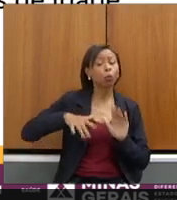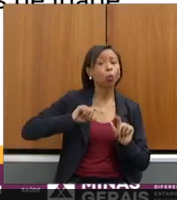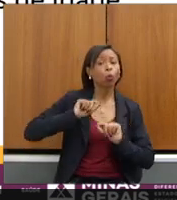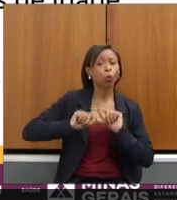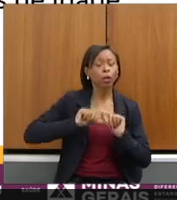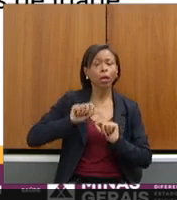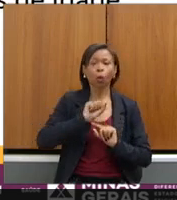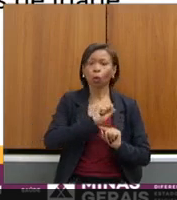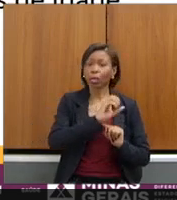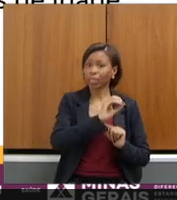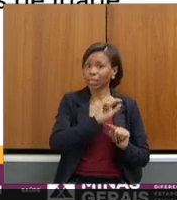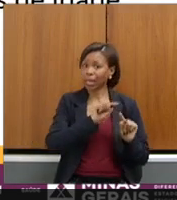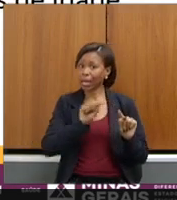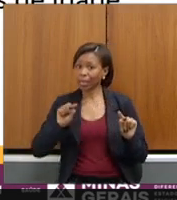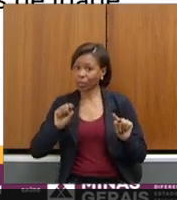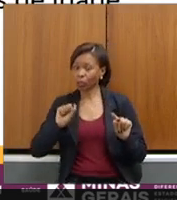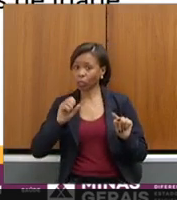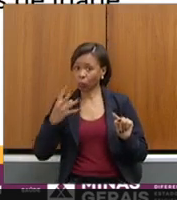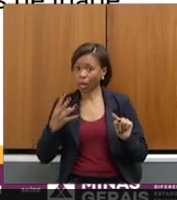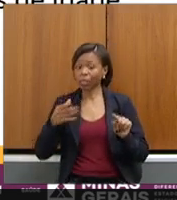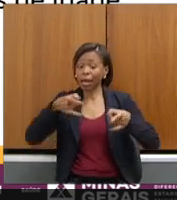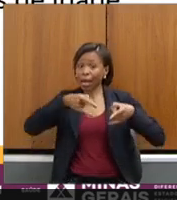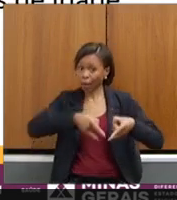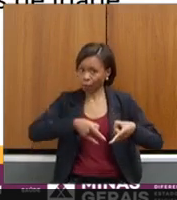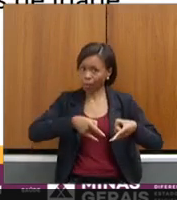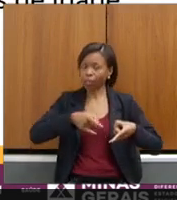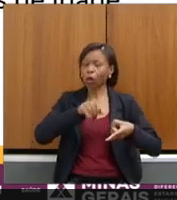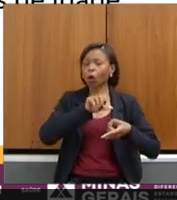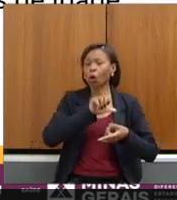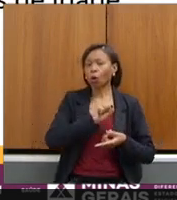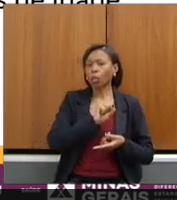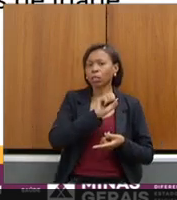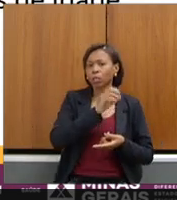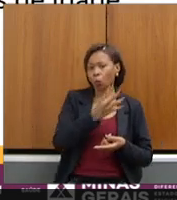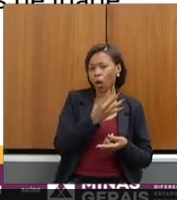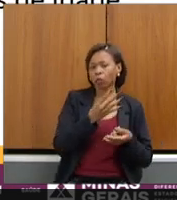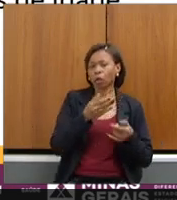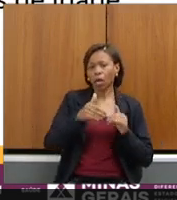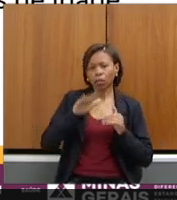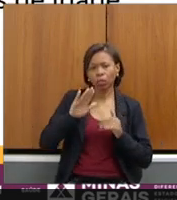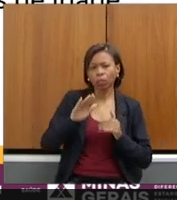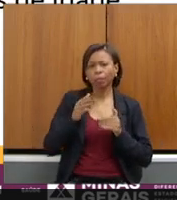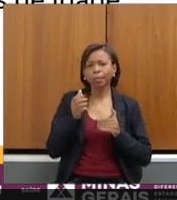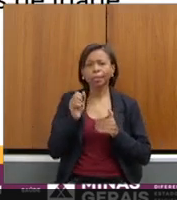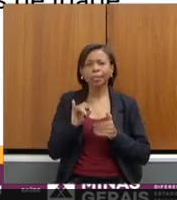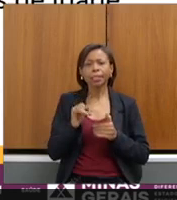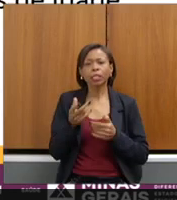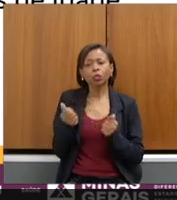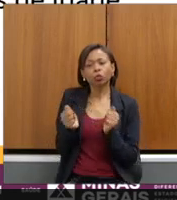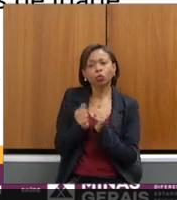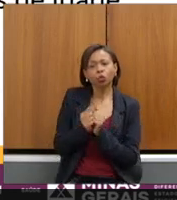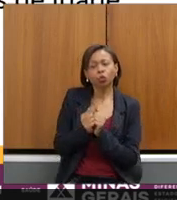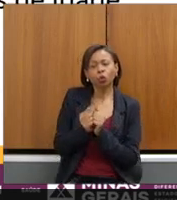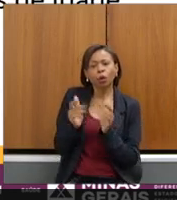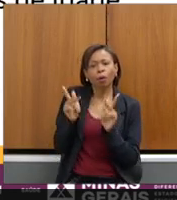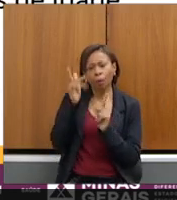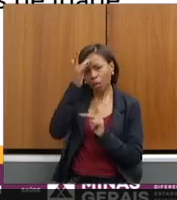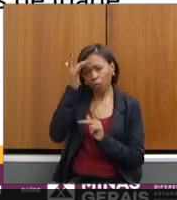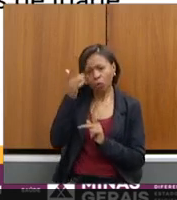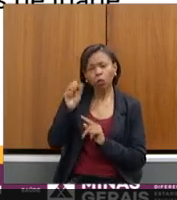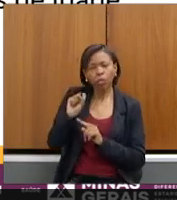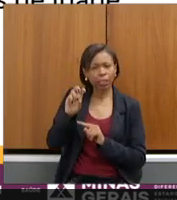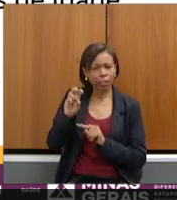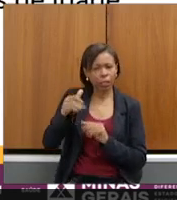de idade a camadas de 80 Oitenta e Quatro anos de idade domiciliado com alguém acima de 85 e